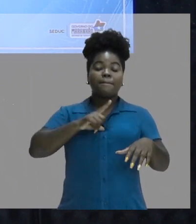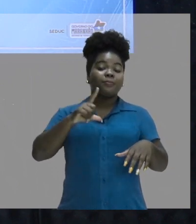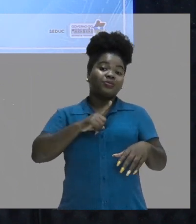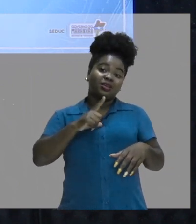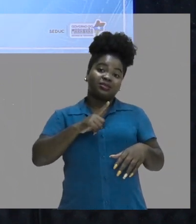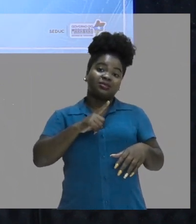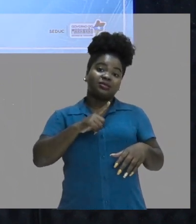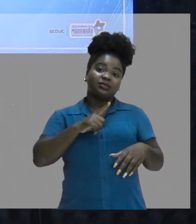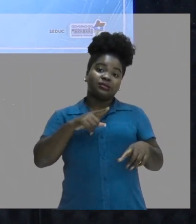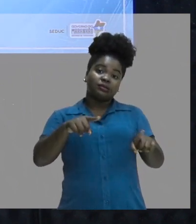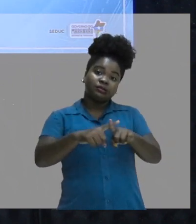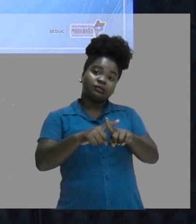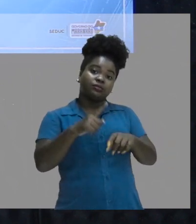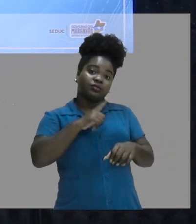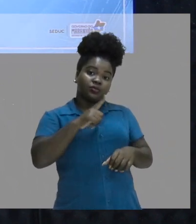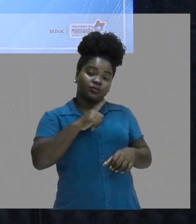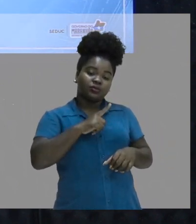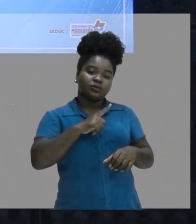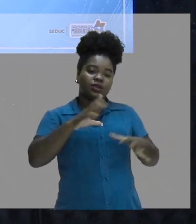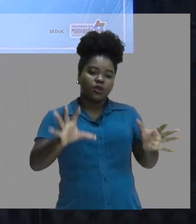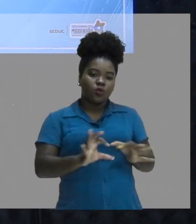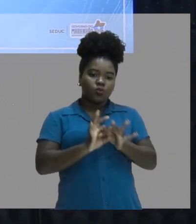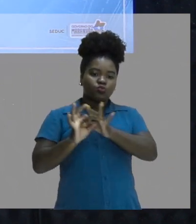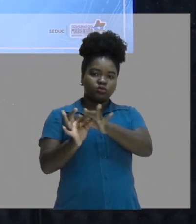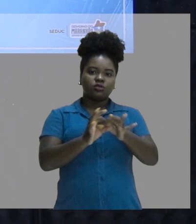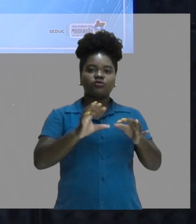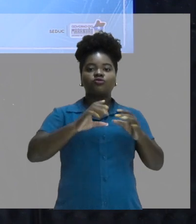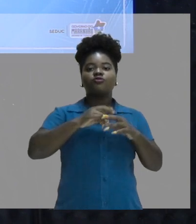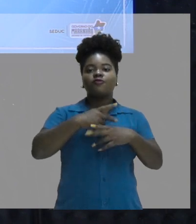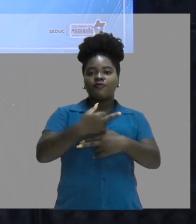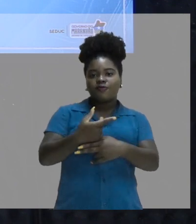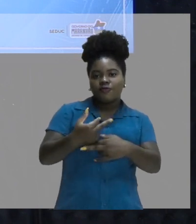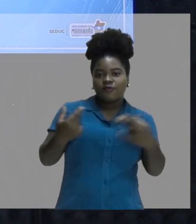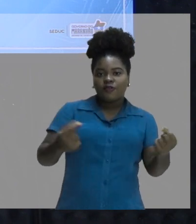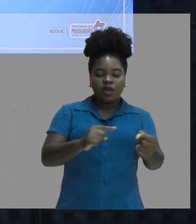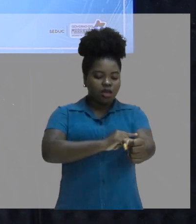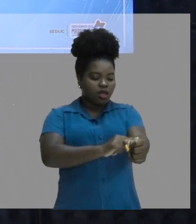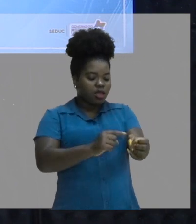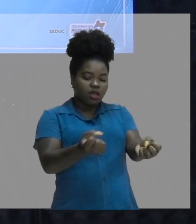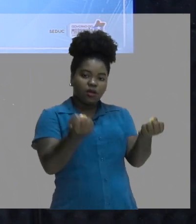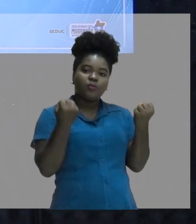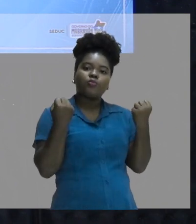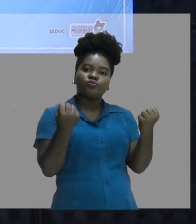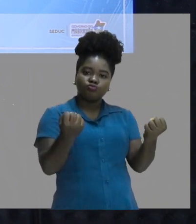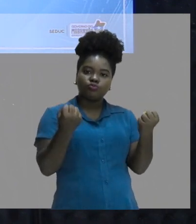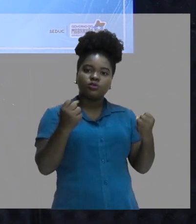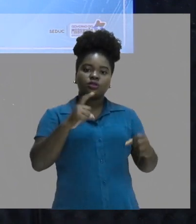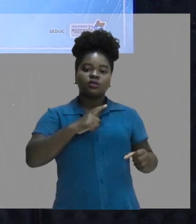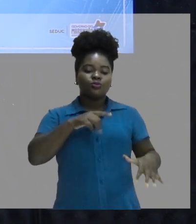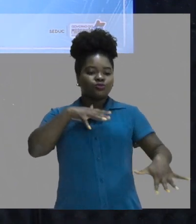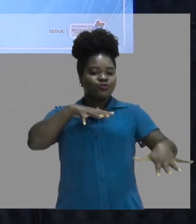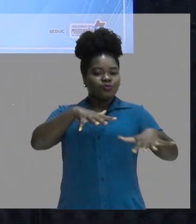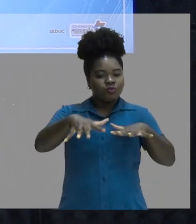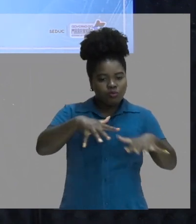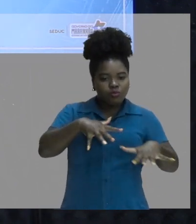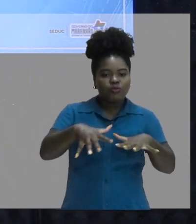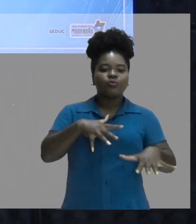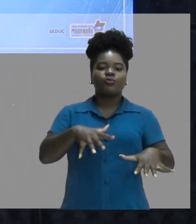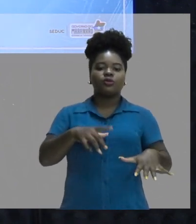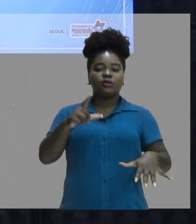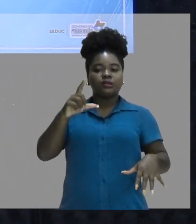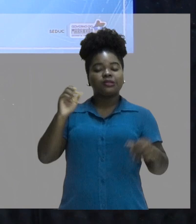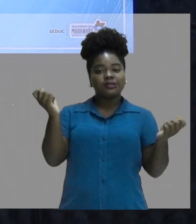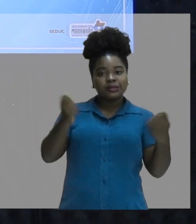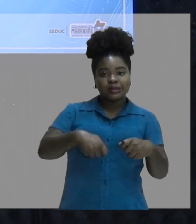união de ossos com músculos, por exemplo, que formam alavancas que fazem com que nós tenhamos locomoção, que a gente consiga